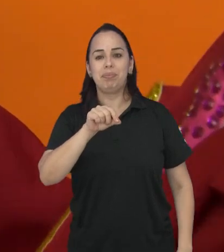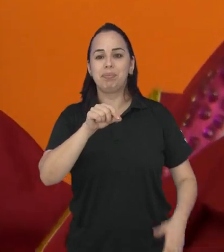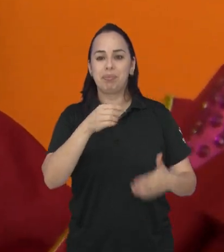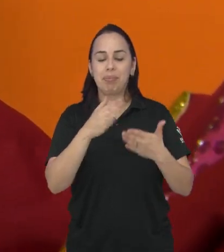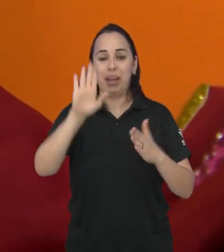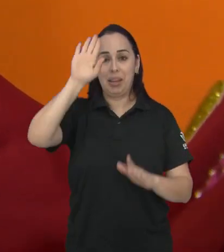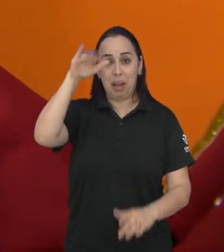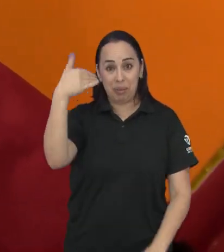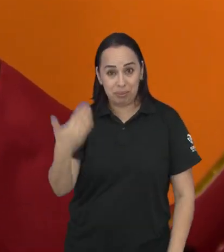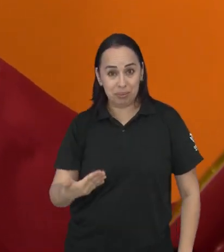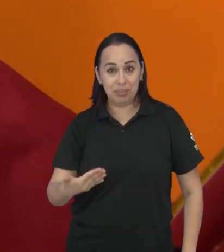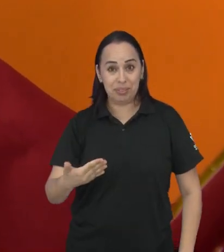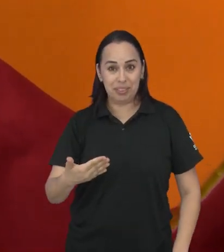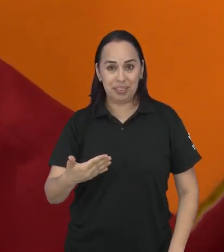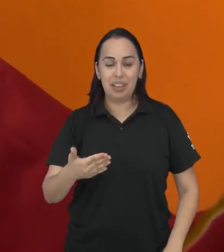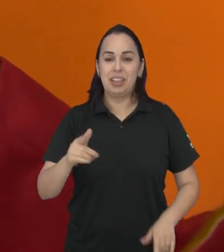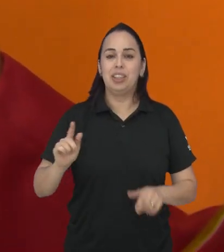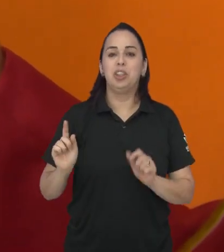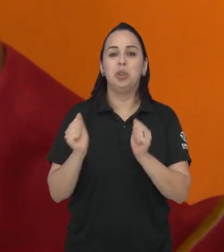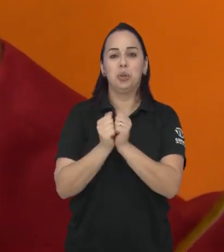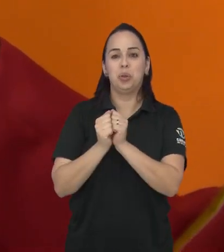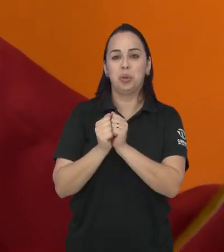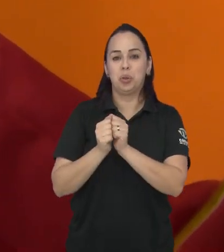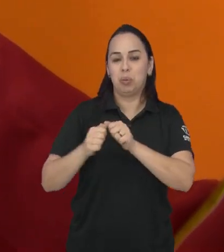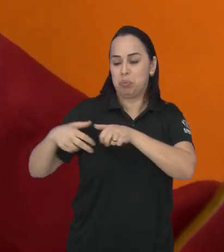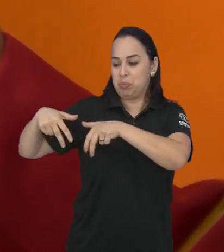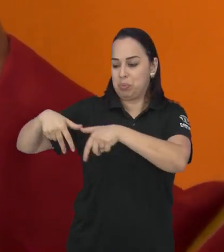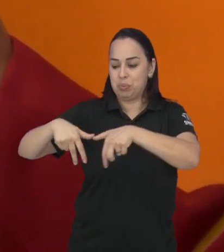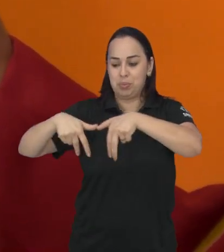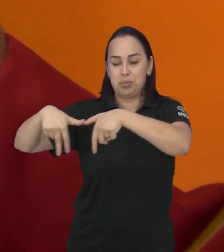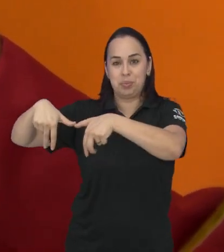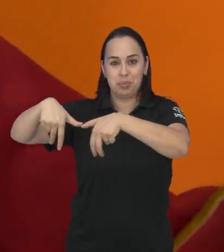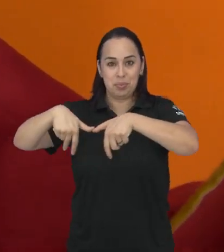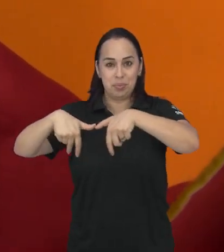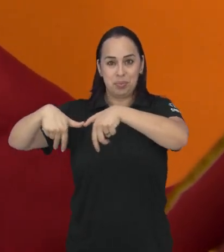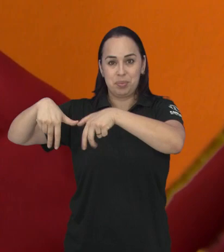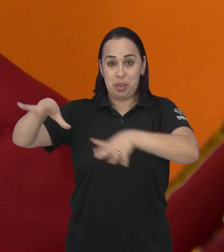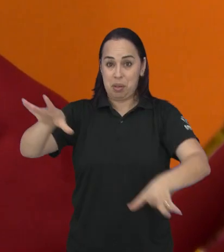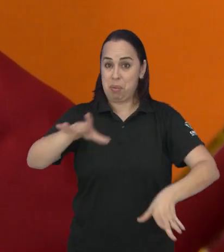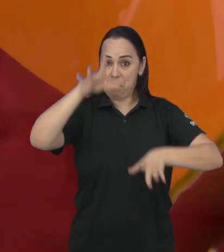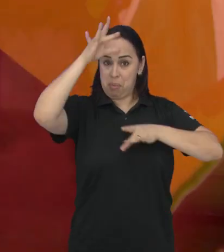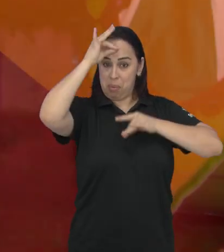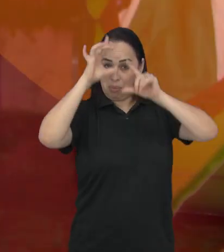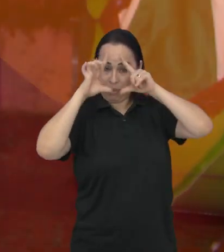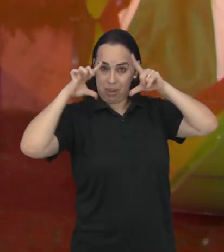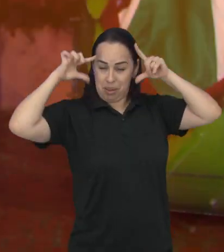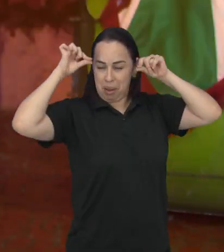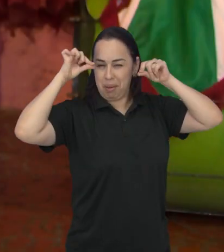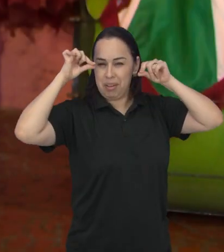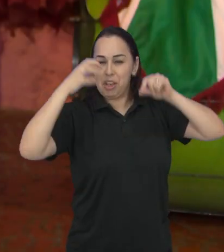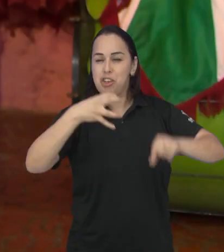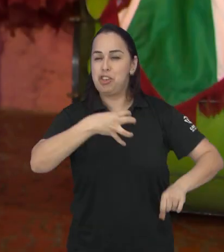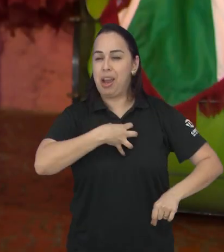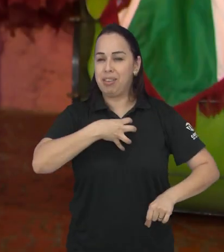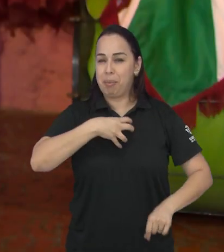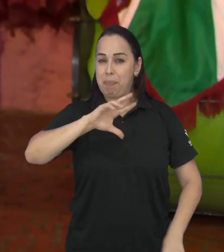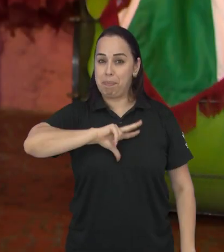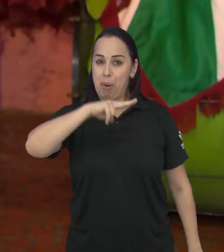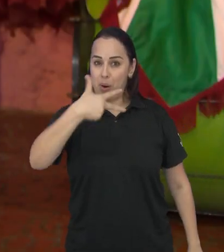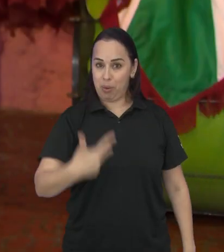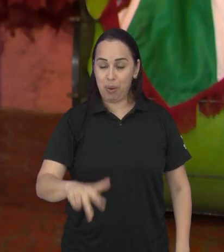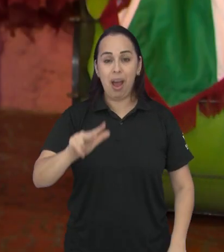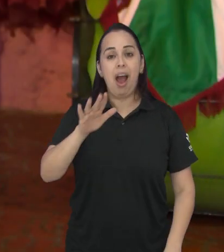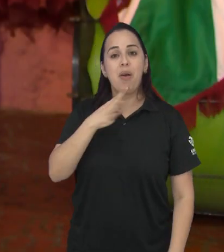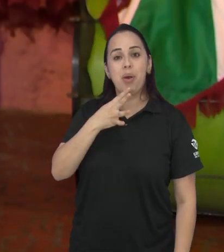chamava Ala da Corte Real, que era um par, era uma fantasia estilo antigo, né, da corte portuguesa. E eu